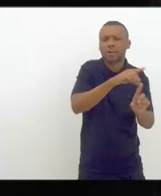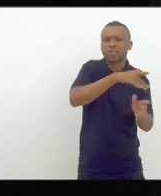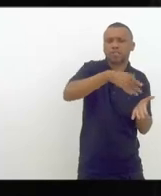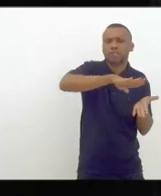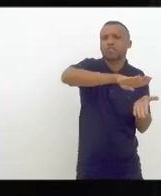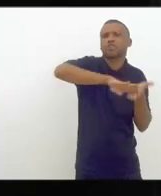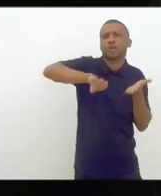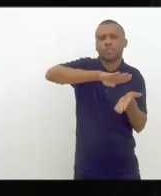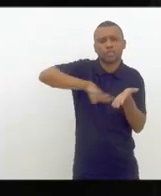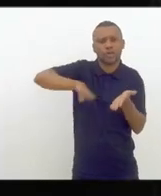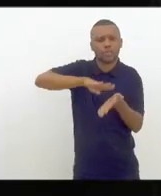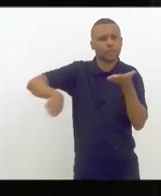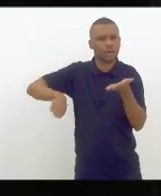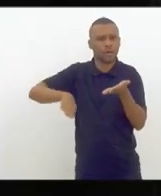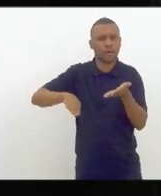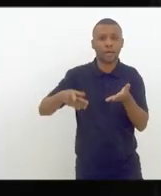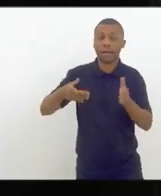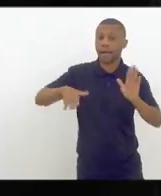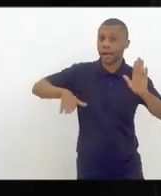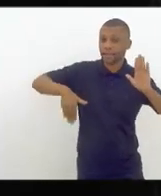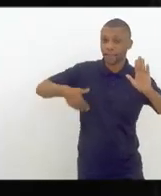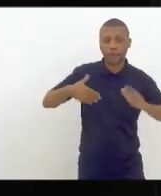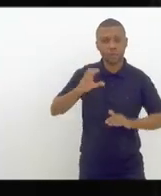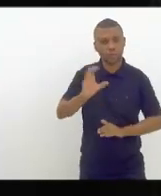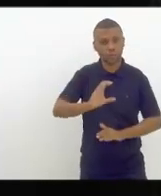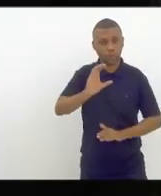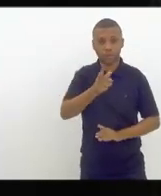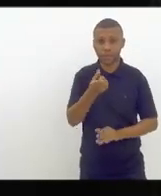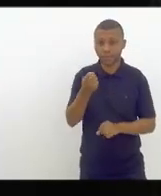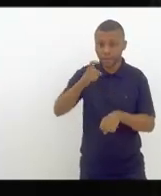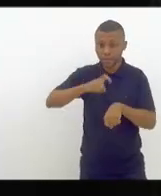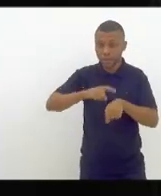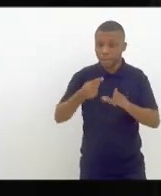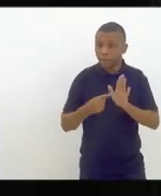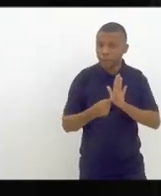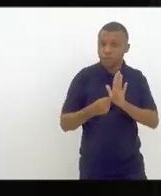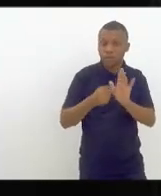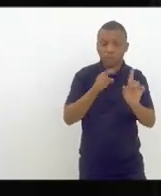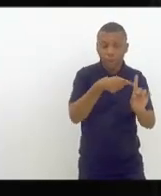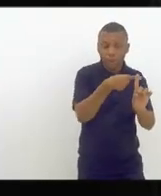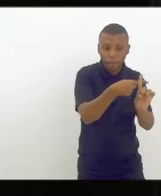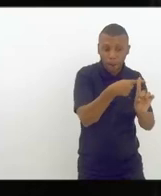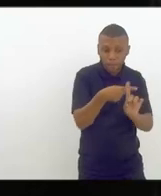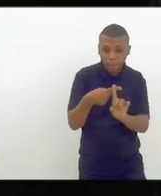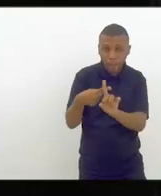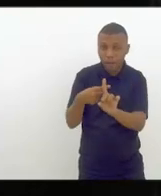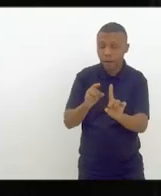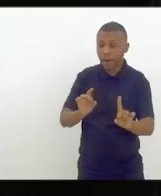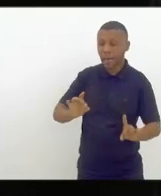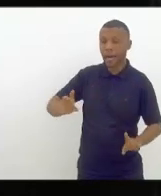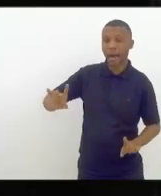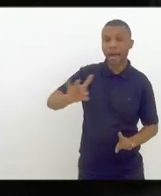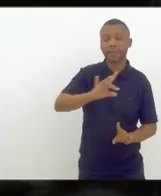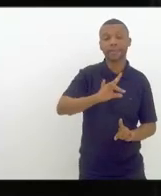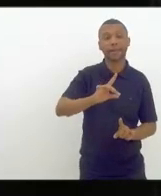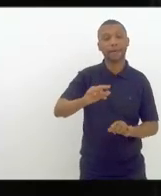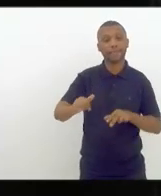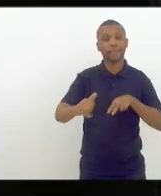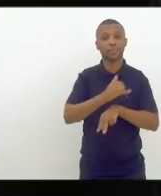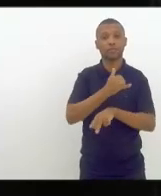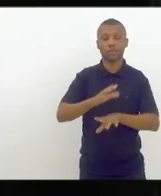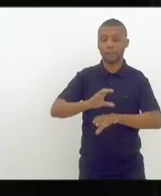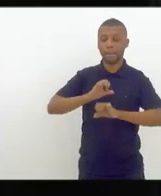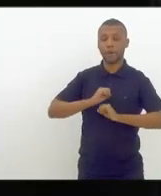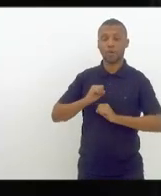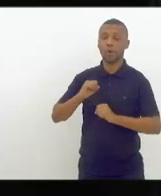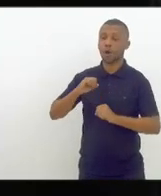da praia de Copacabana quando ele estava ali, erguendo uma cruz para cada vítima da Covid no estado do Rio de Janeiro.